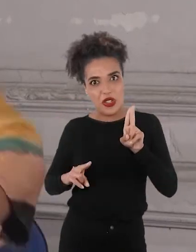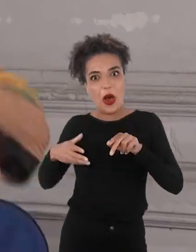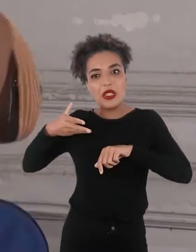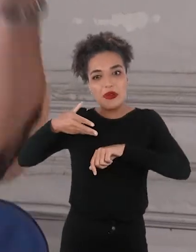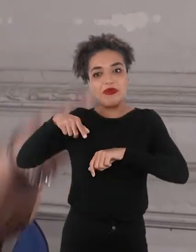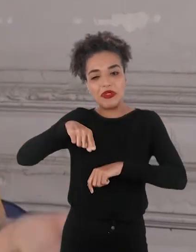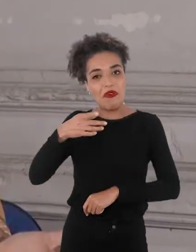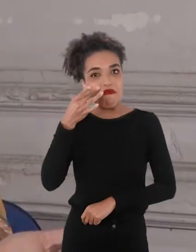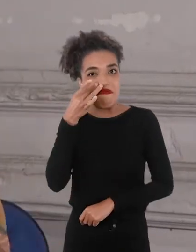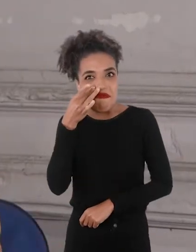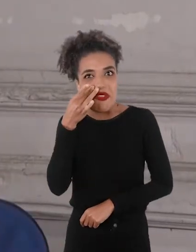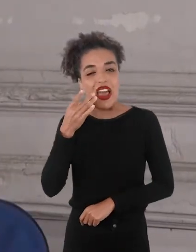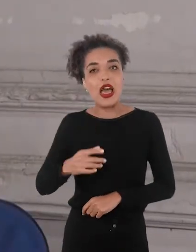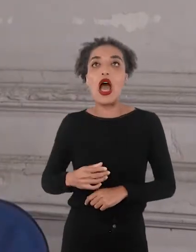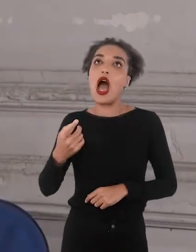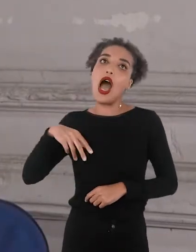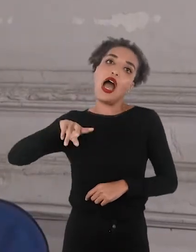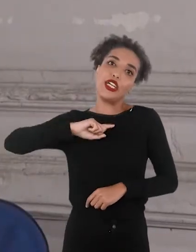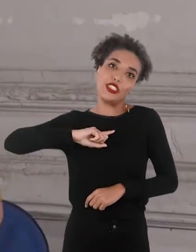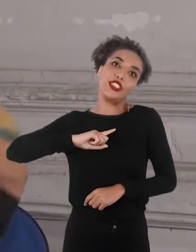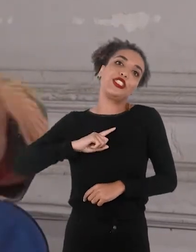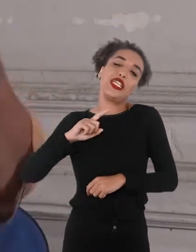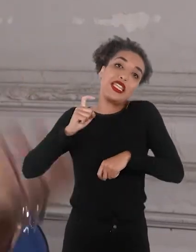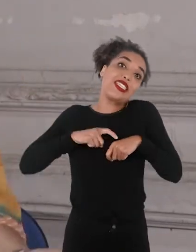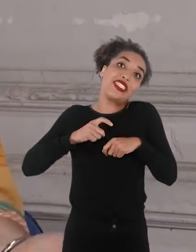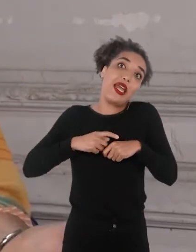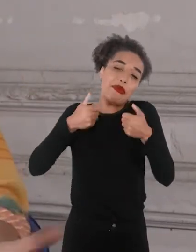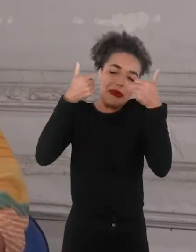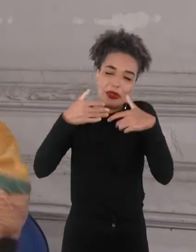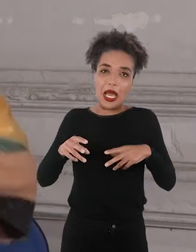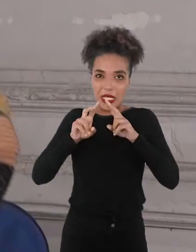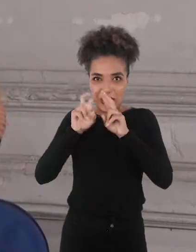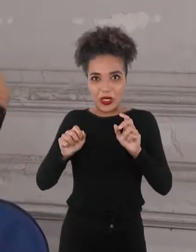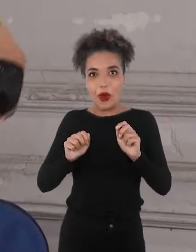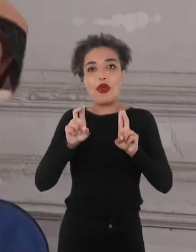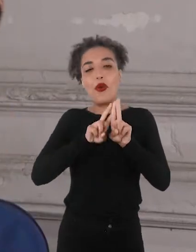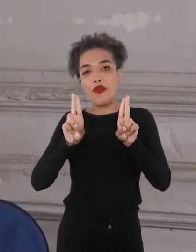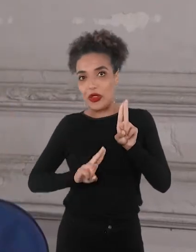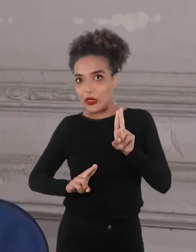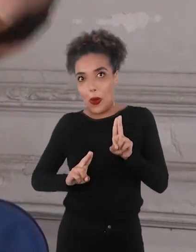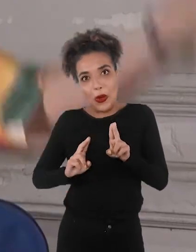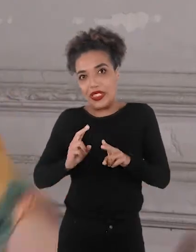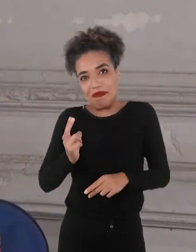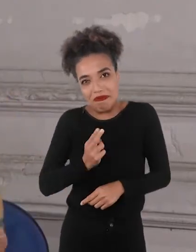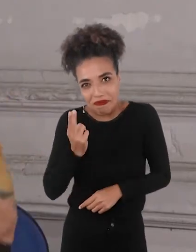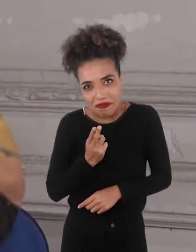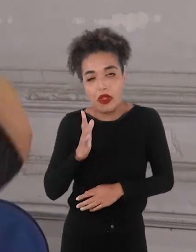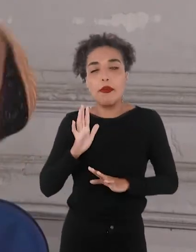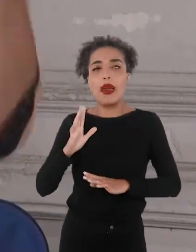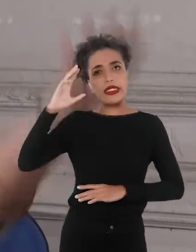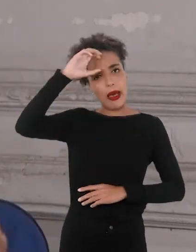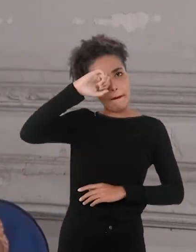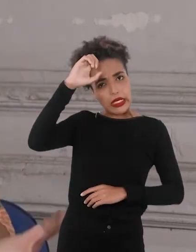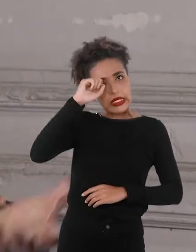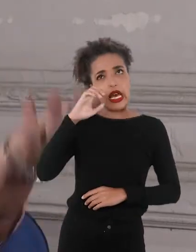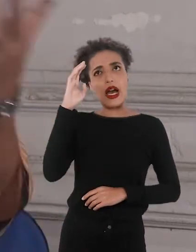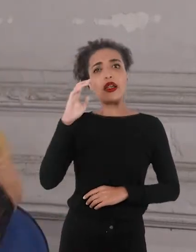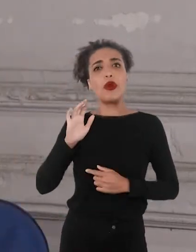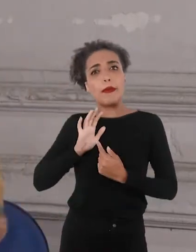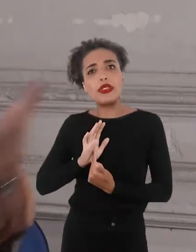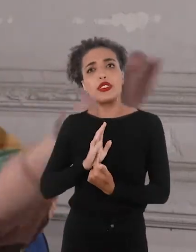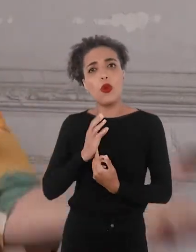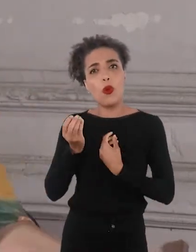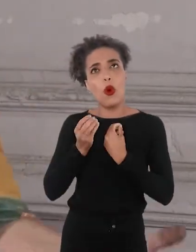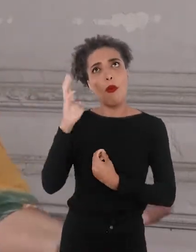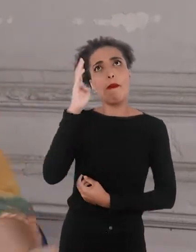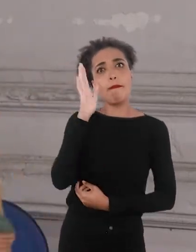nem teve tanto tempo de falar da UFRJ assim, né? Foi um aprendizado e uma apresentação sobre o Brasil, na